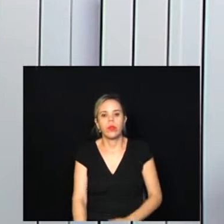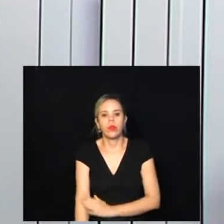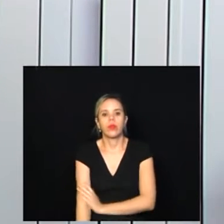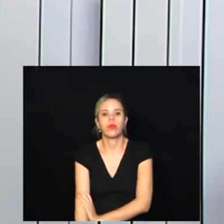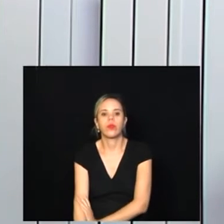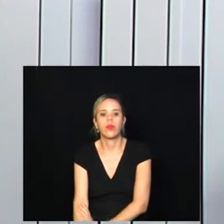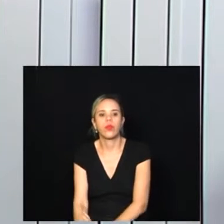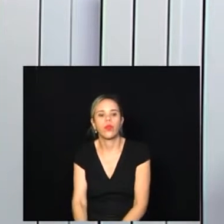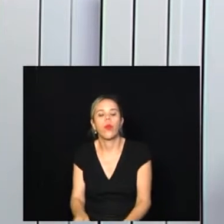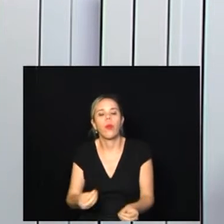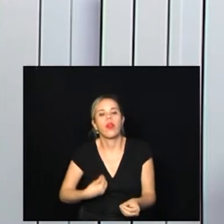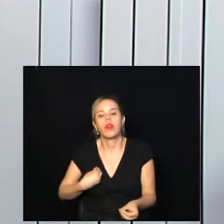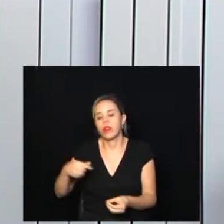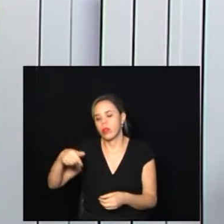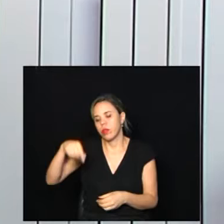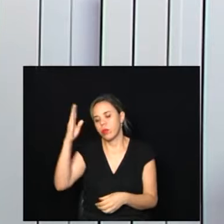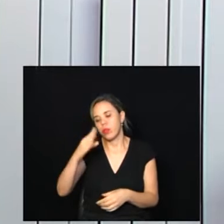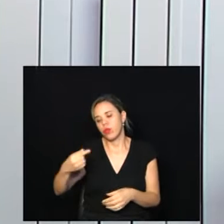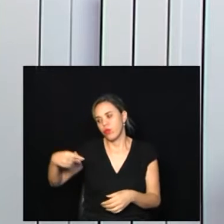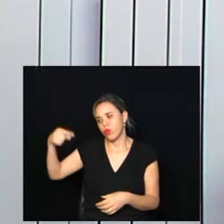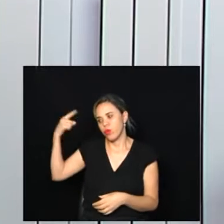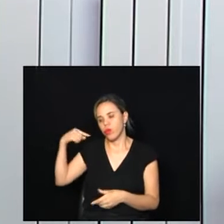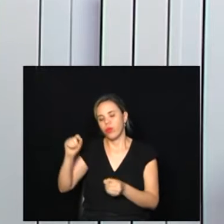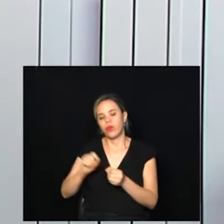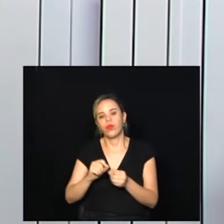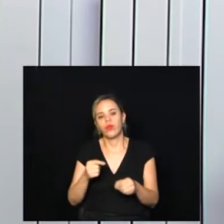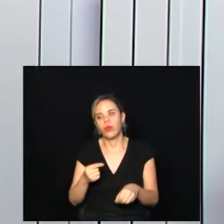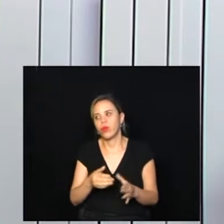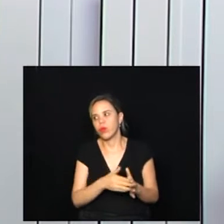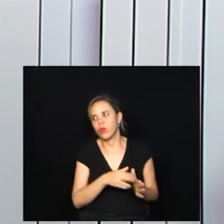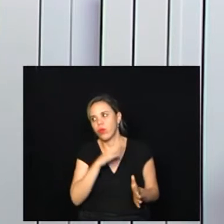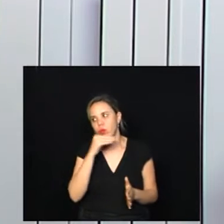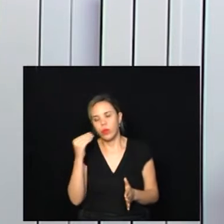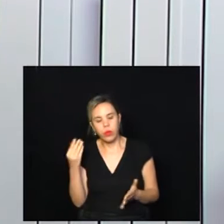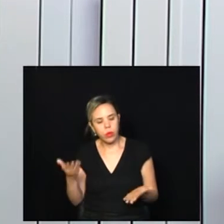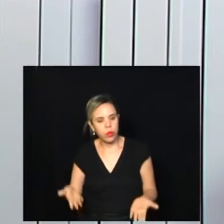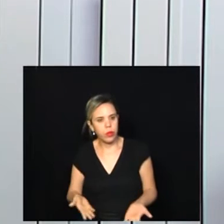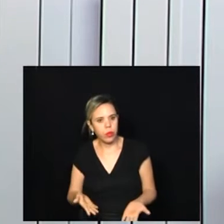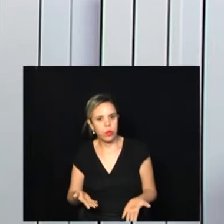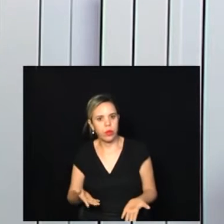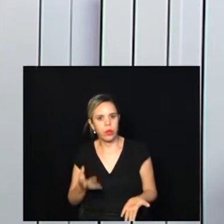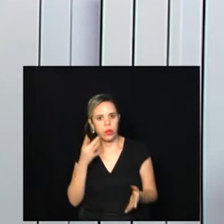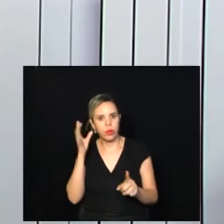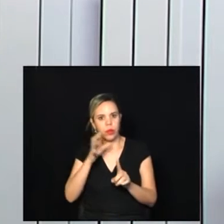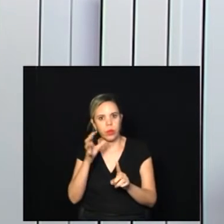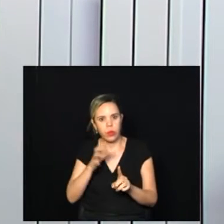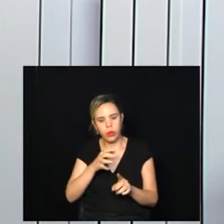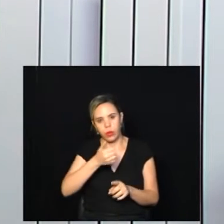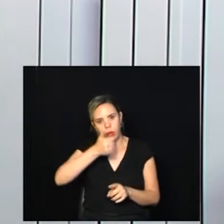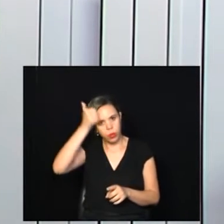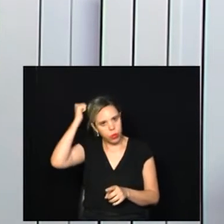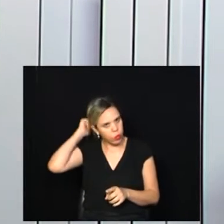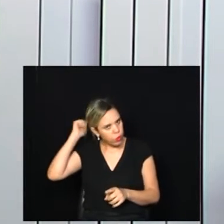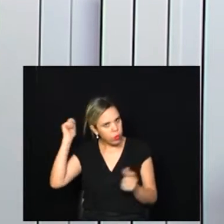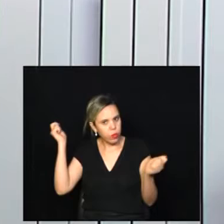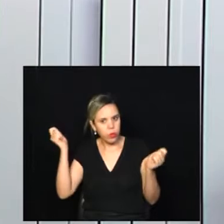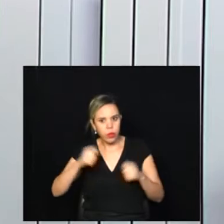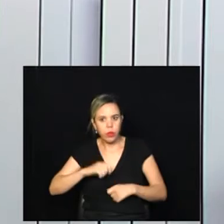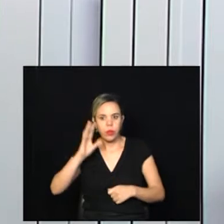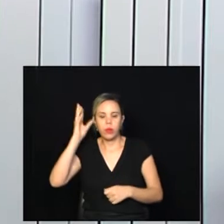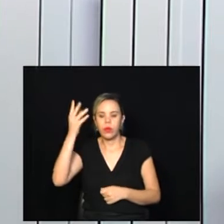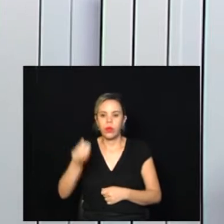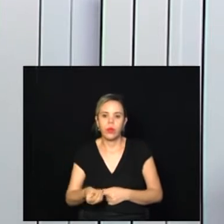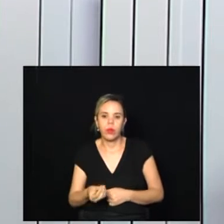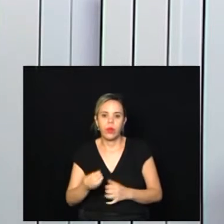sua realidade aqui no Brasil, como é que você passou a adolescência, aquela pressão no vestibular, para a gente poder